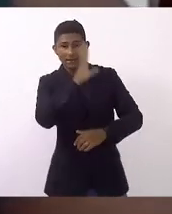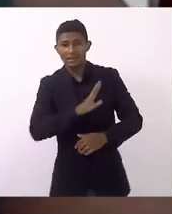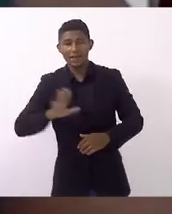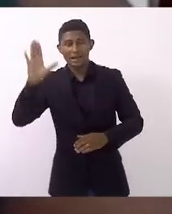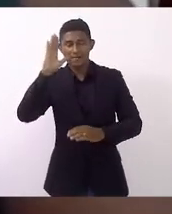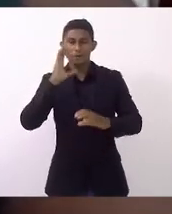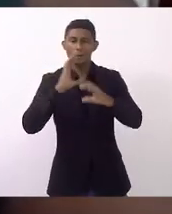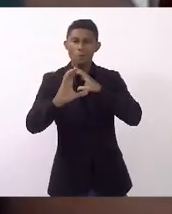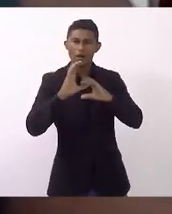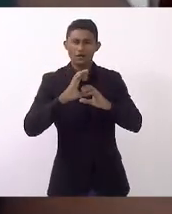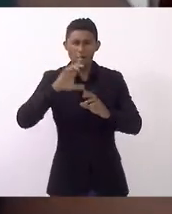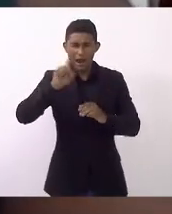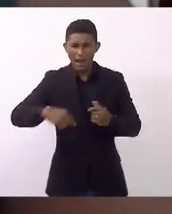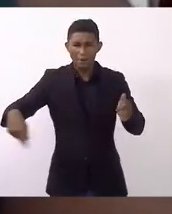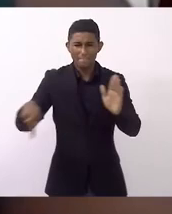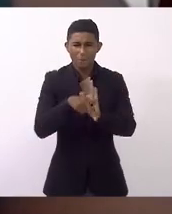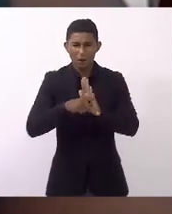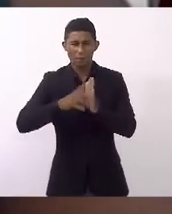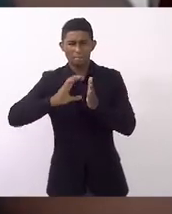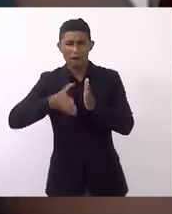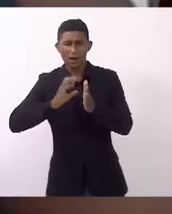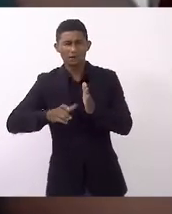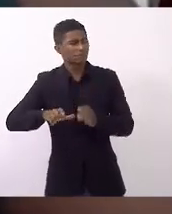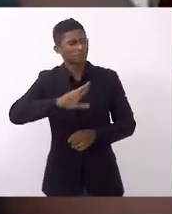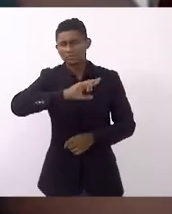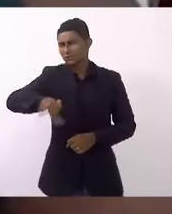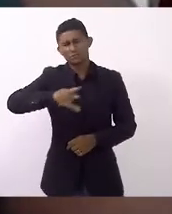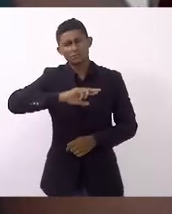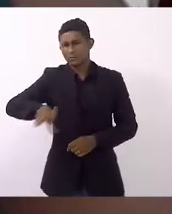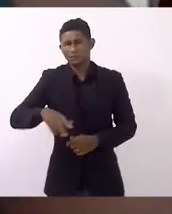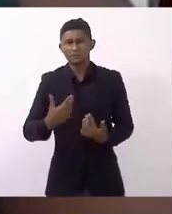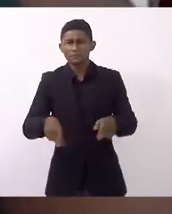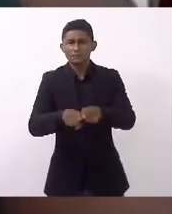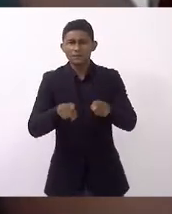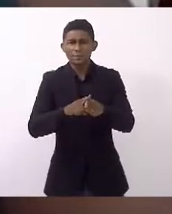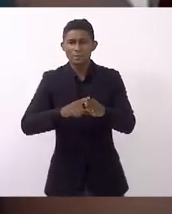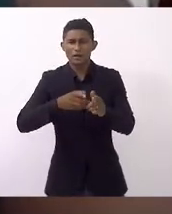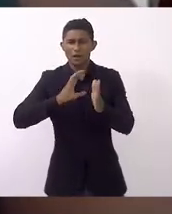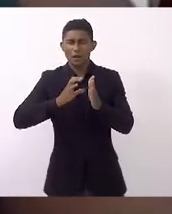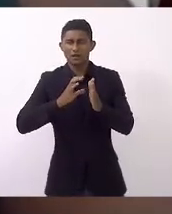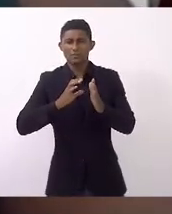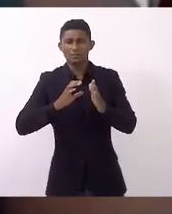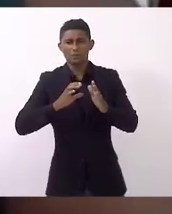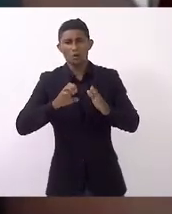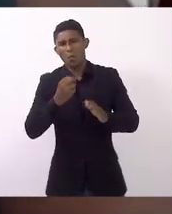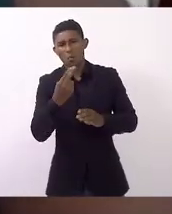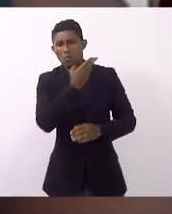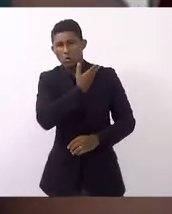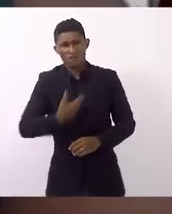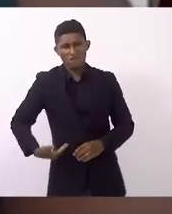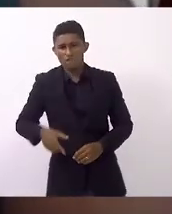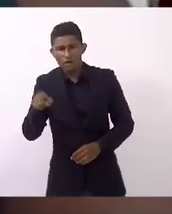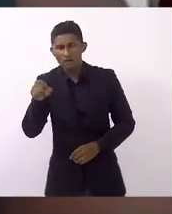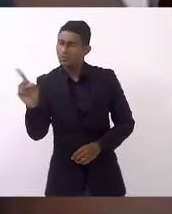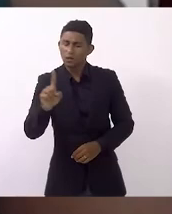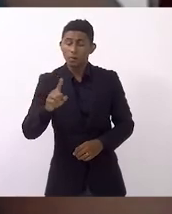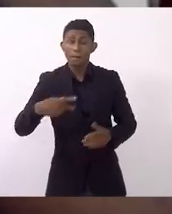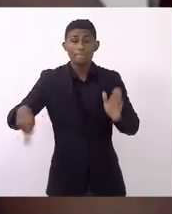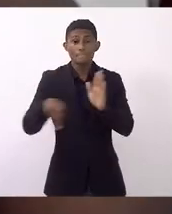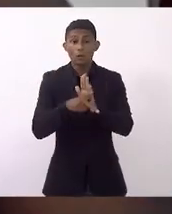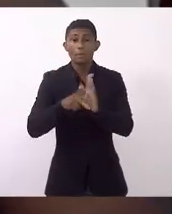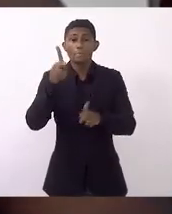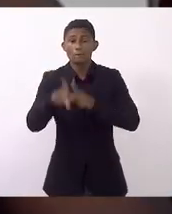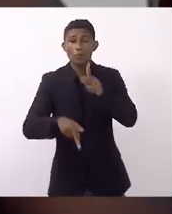não pertencem a nenhuma sigla partidária, não pertencem ao governo, mas pertencem ao povo brasileiro